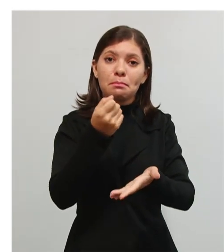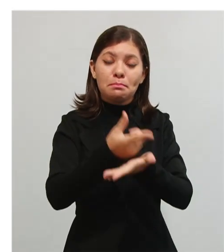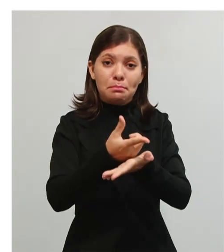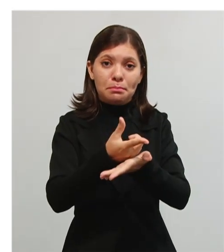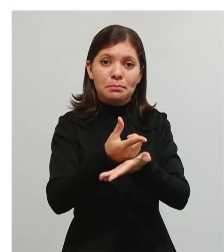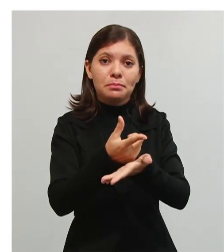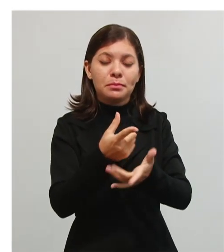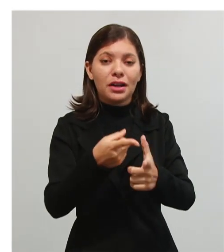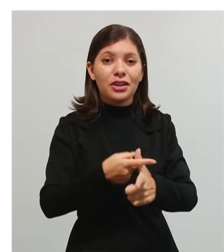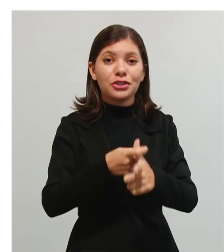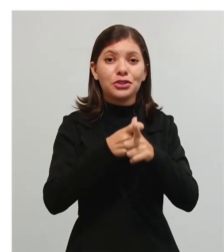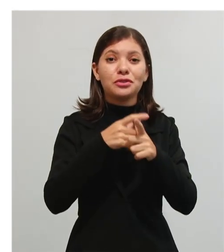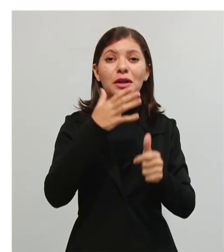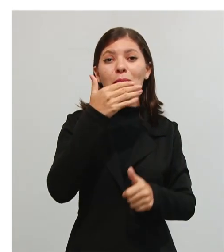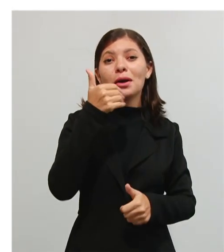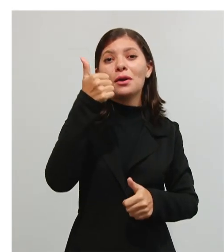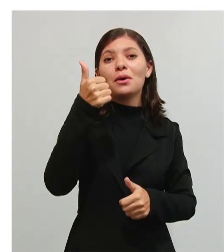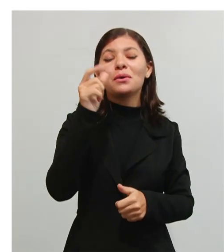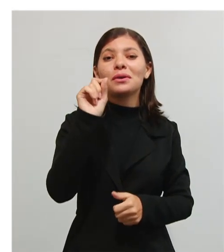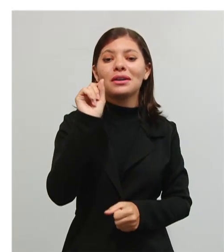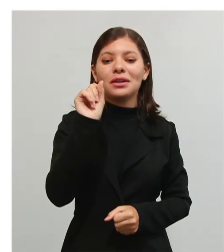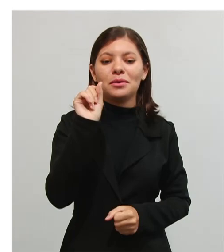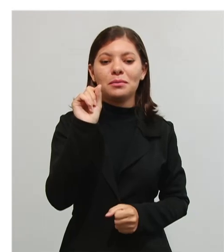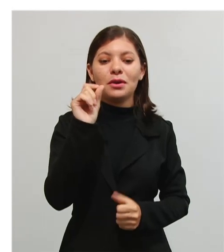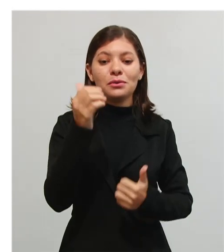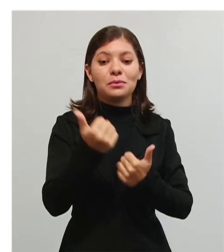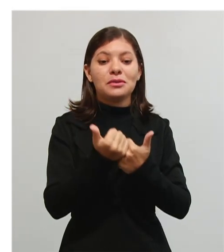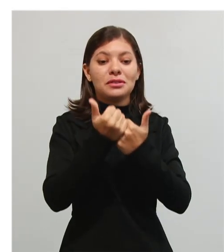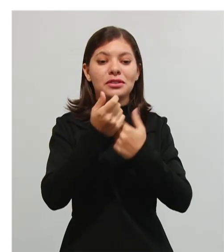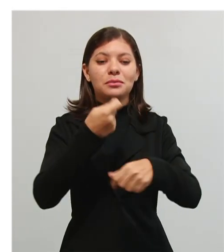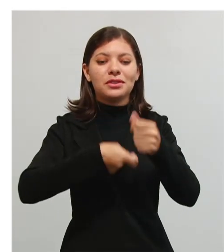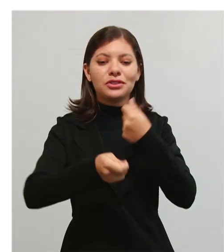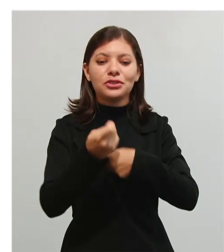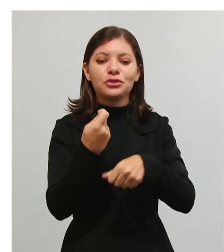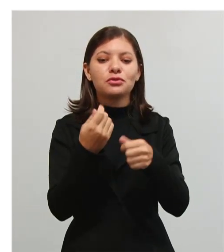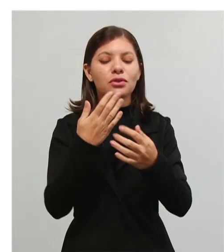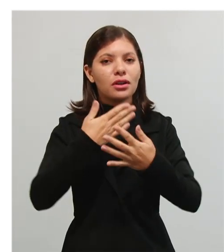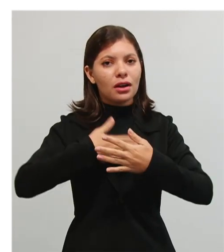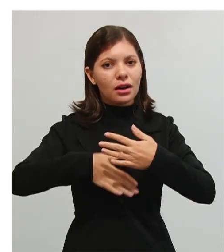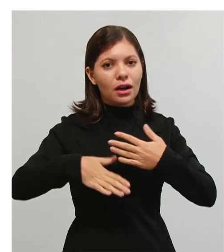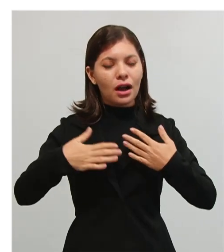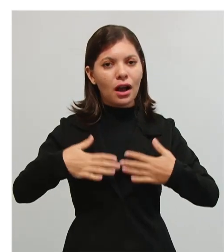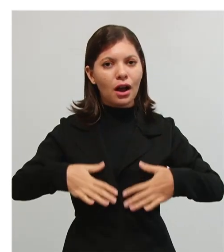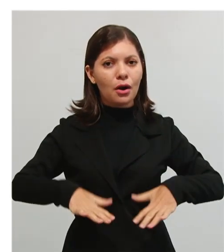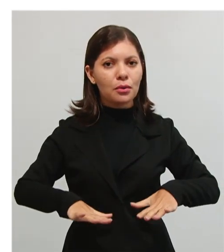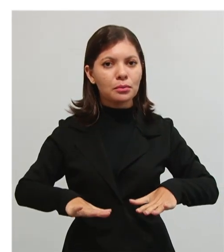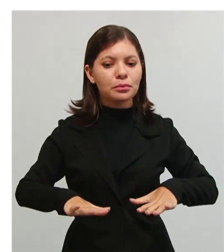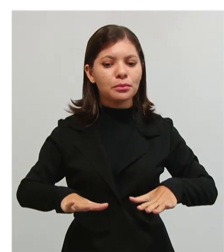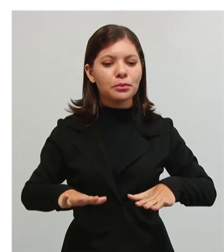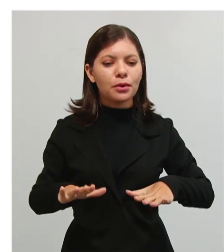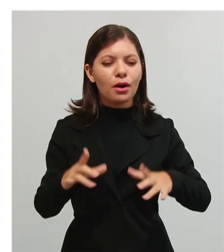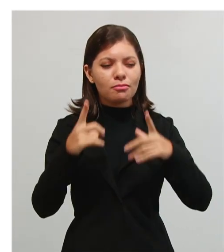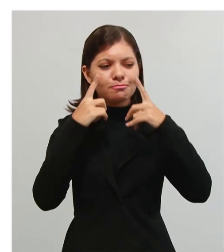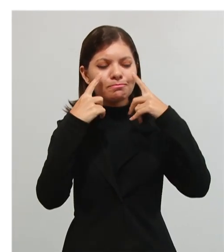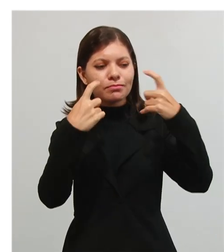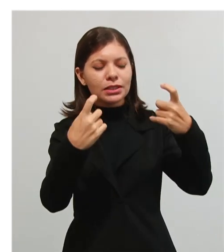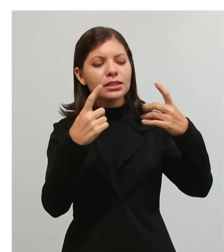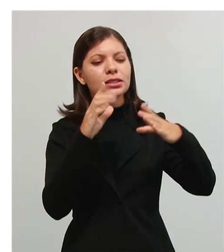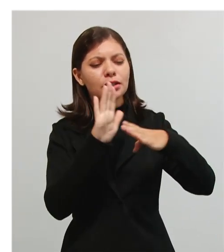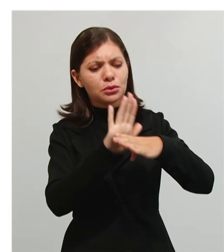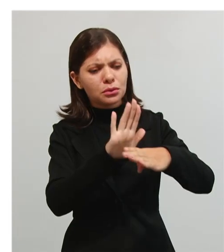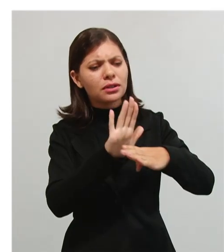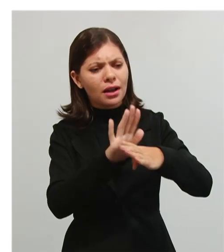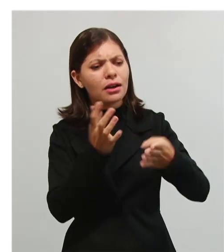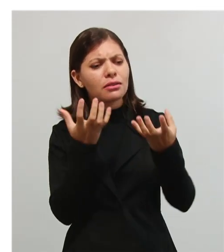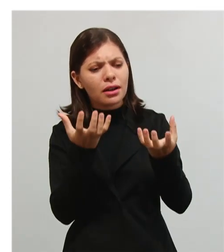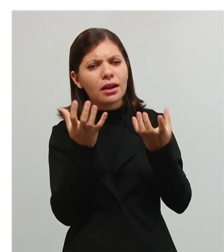melhor é que o assistente administrativo seja sincero e calmo, mostrando interesse em ajudar o